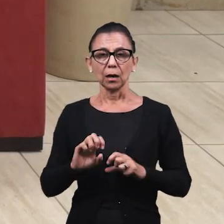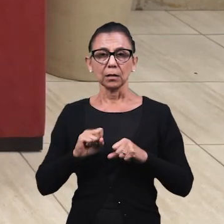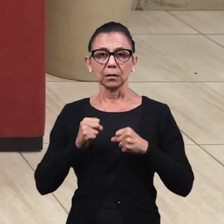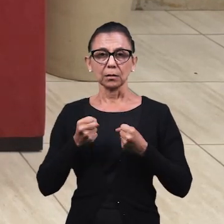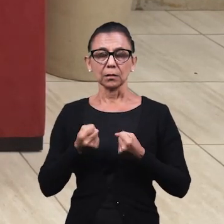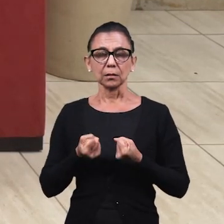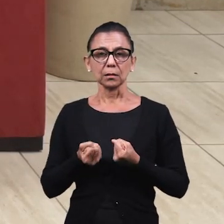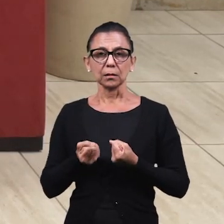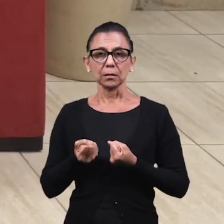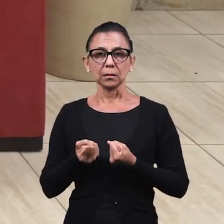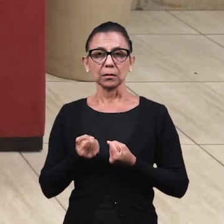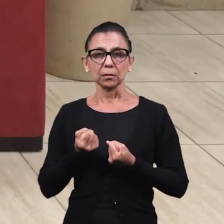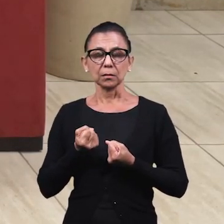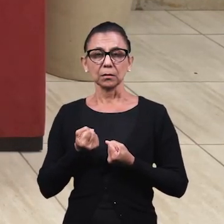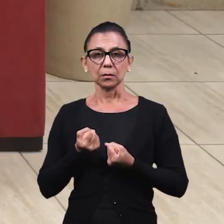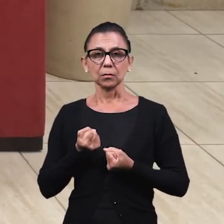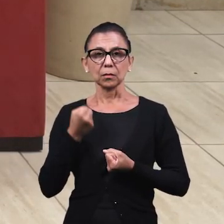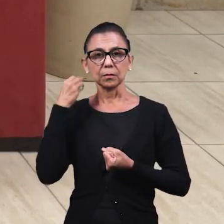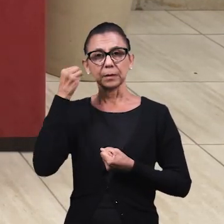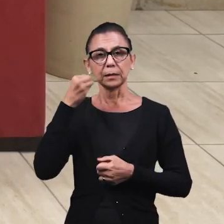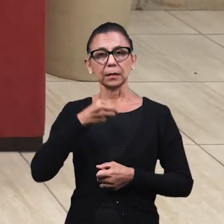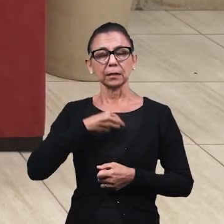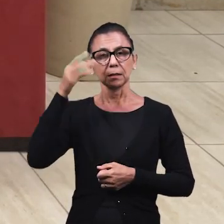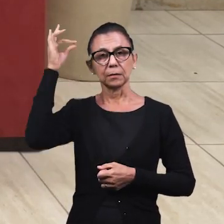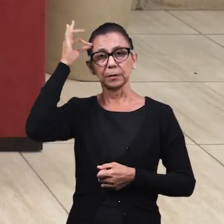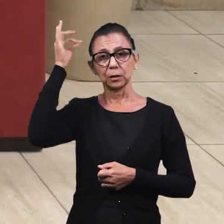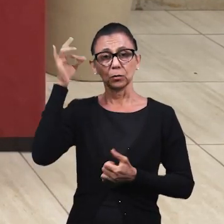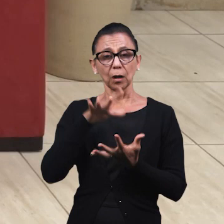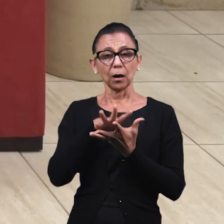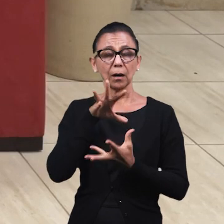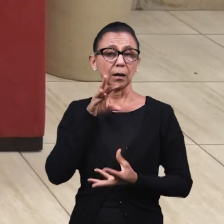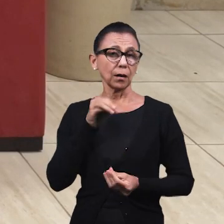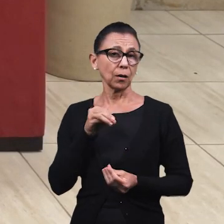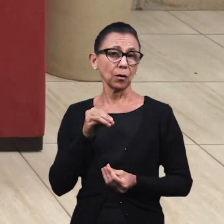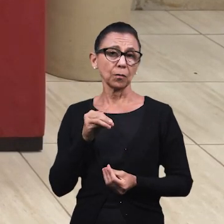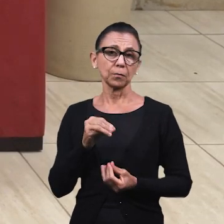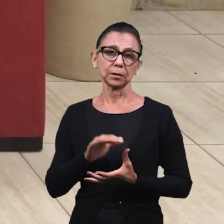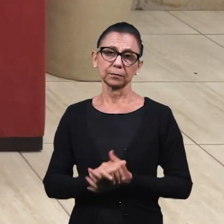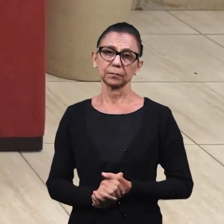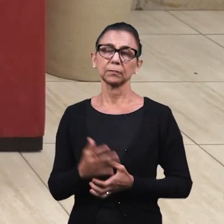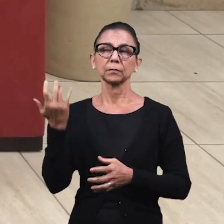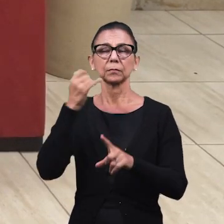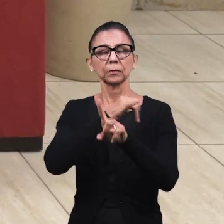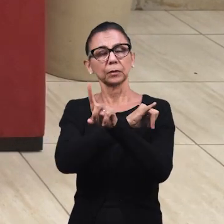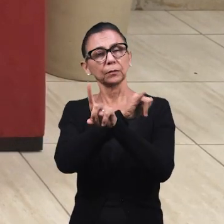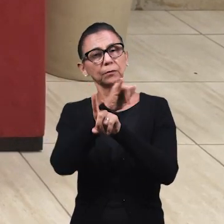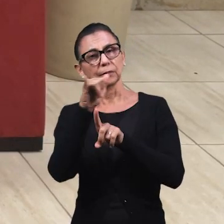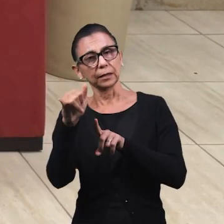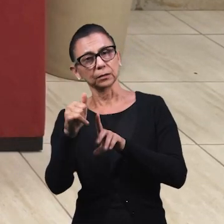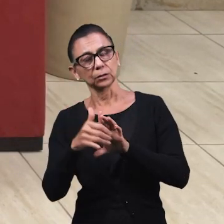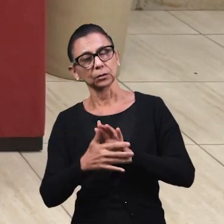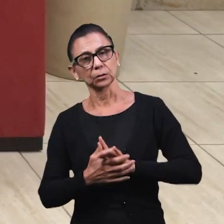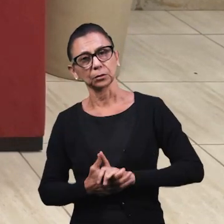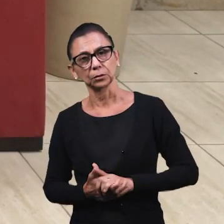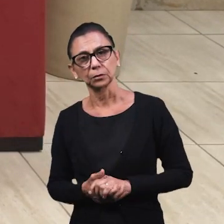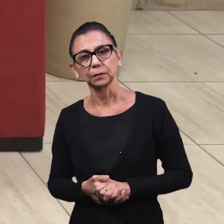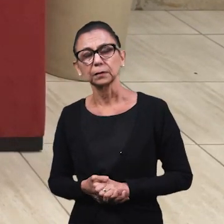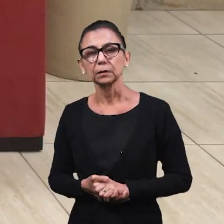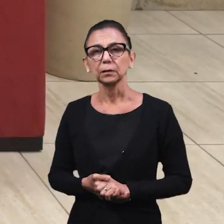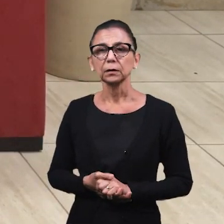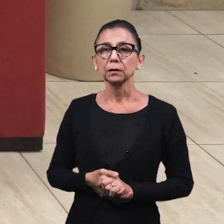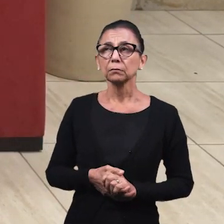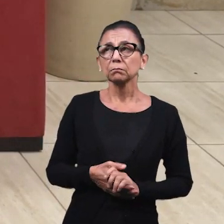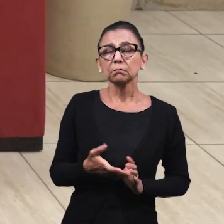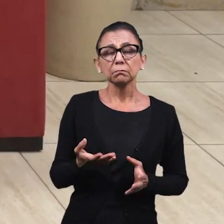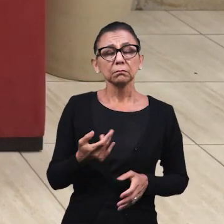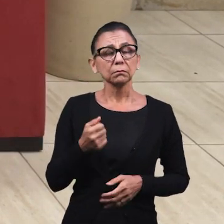pelo segredo do Senhor. Tem que ser essa manifestação profética. Não dá pela história. Porque se o homem for só na